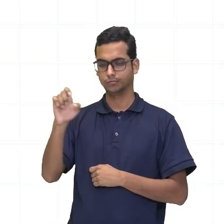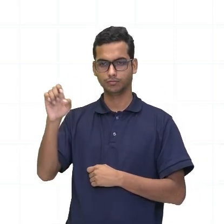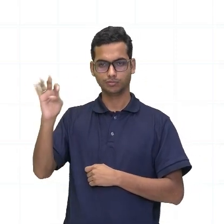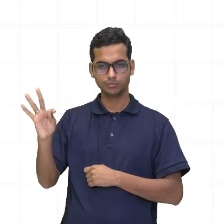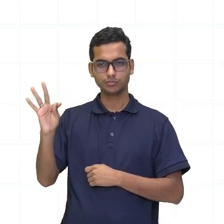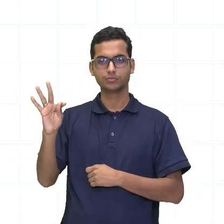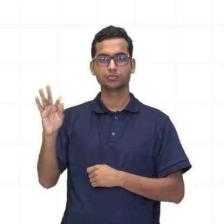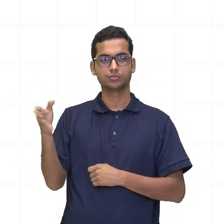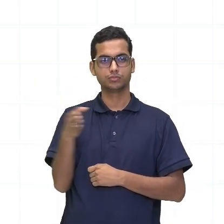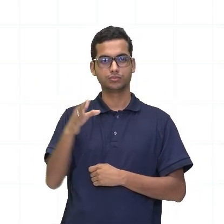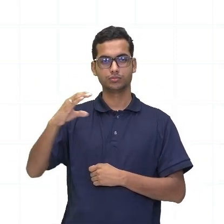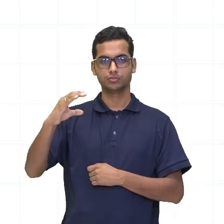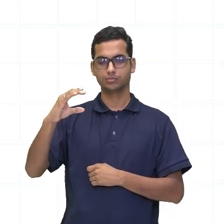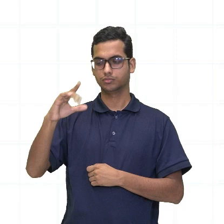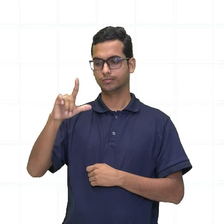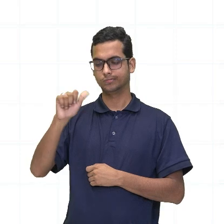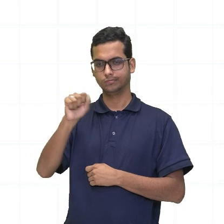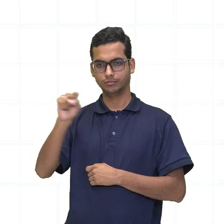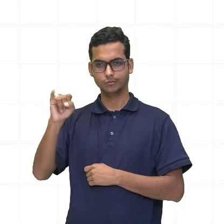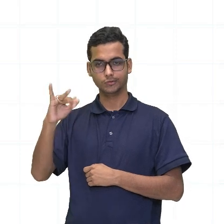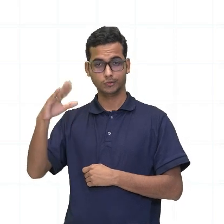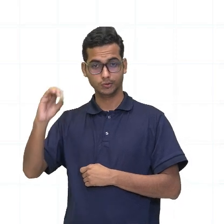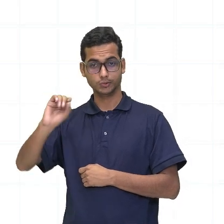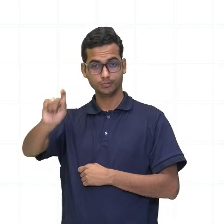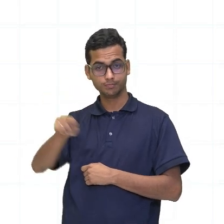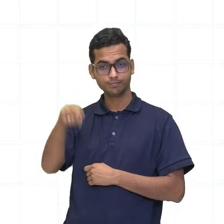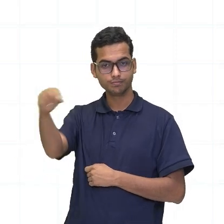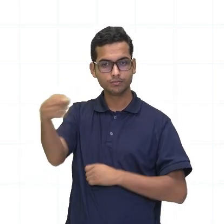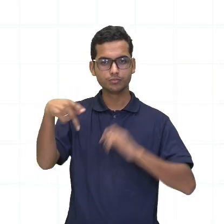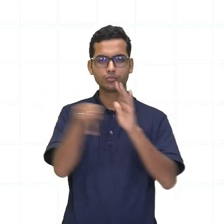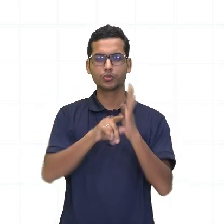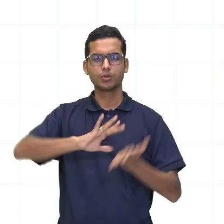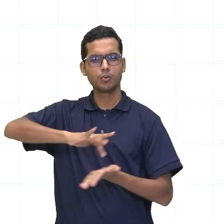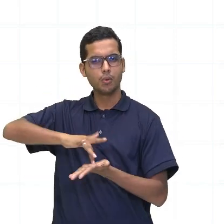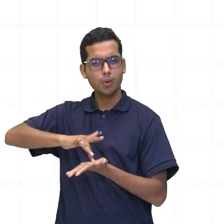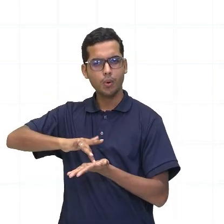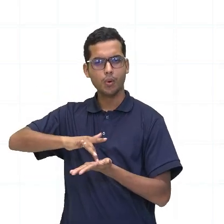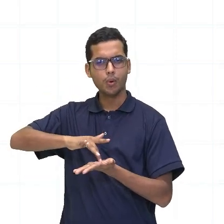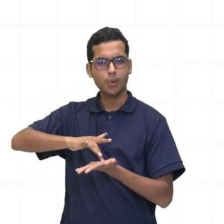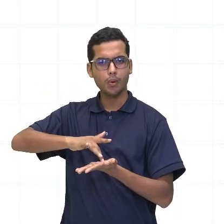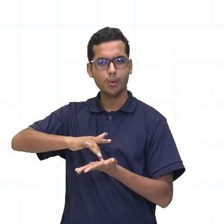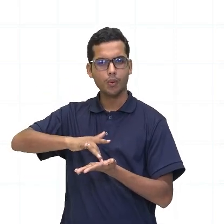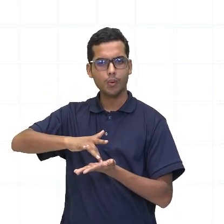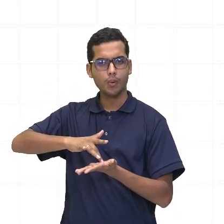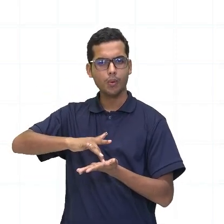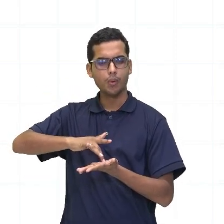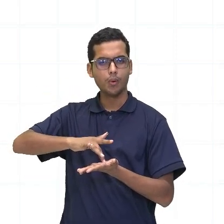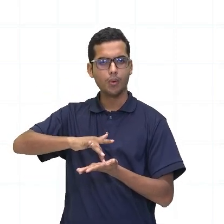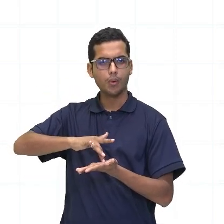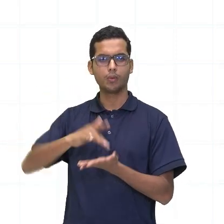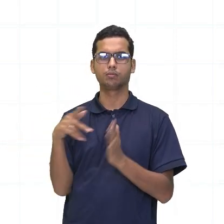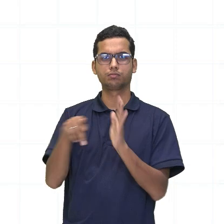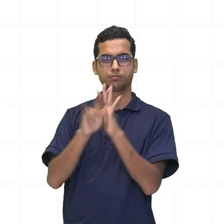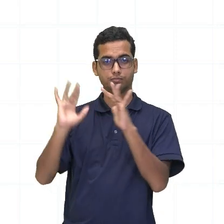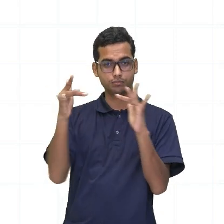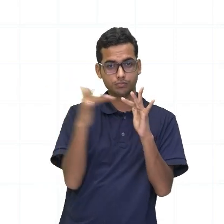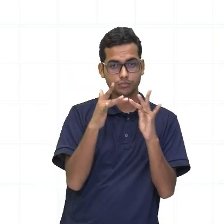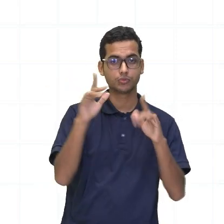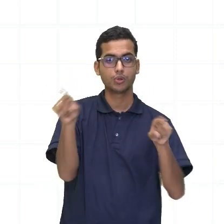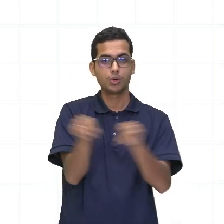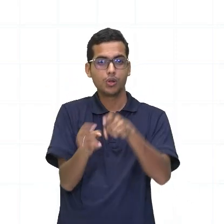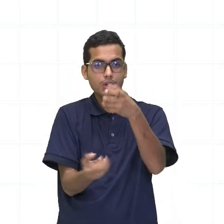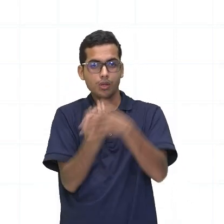internacionalmente. Originário na Itália, né, renascentista e desenvolvido posteriormente na França e